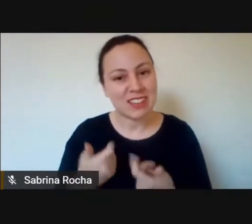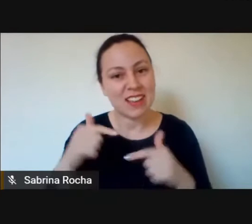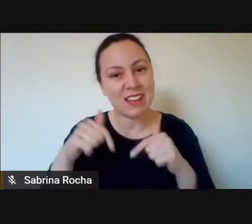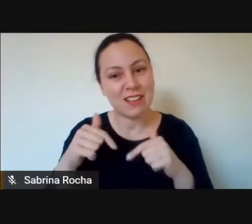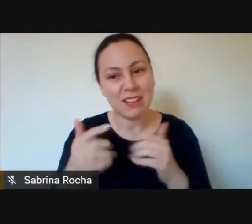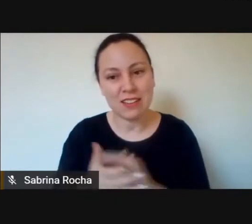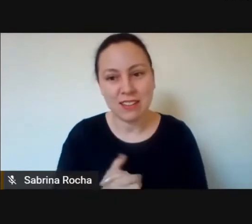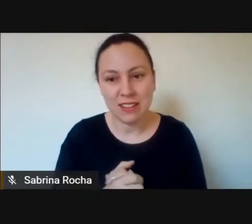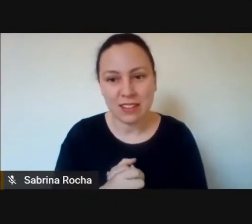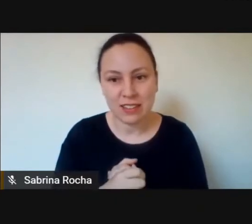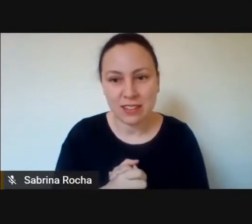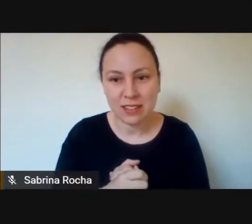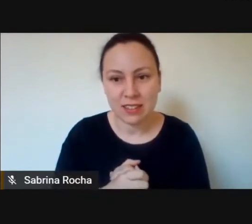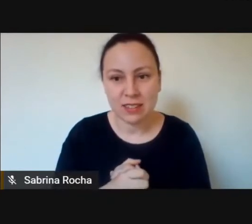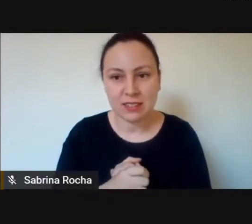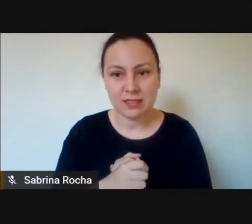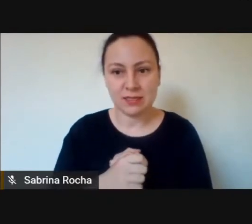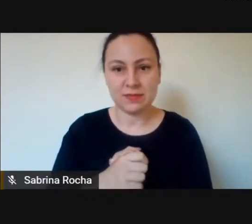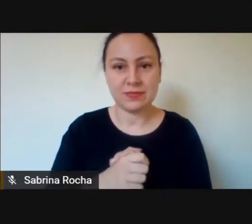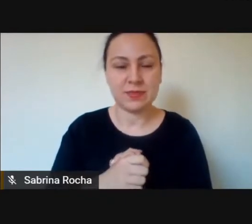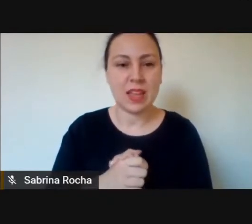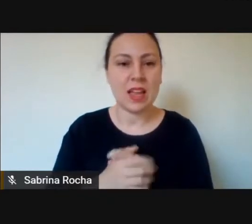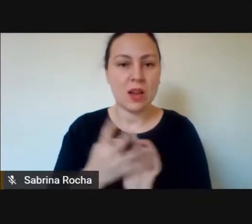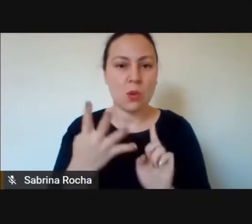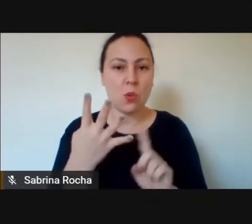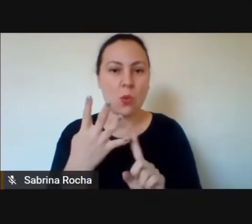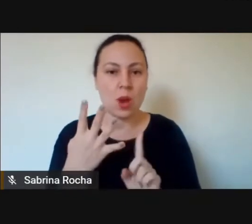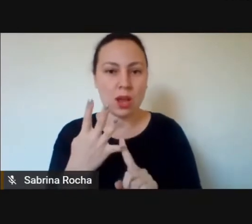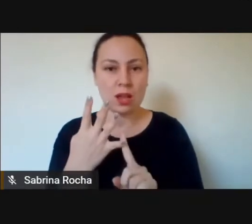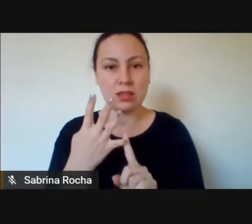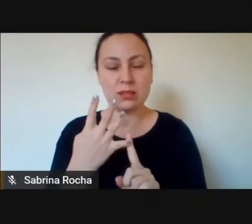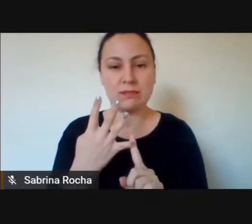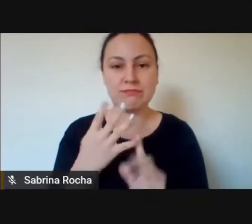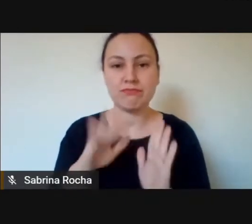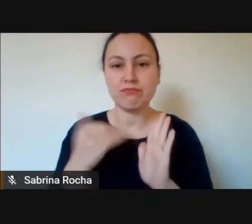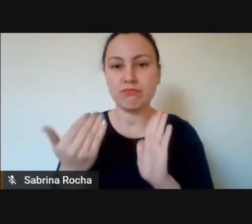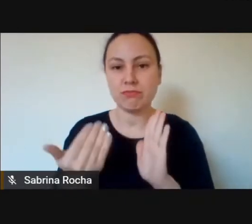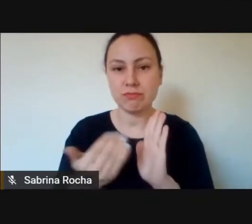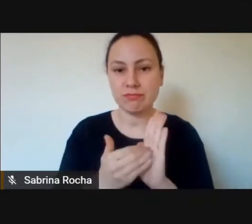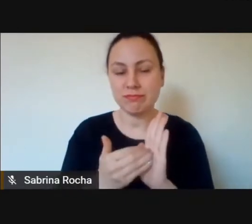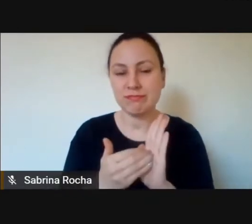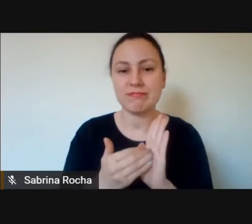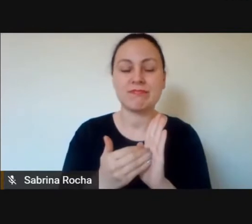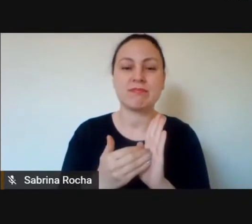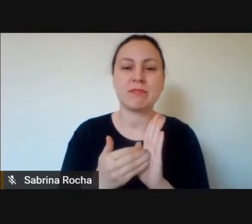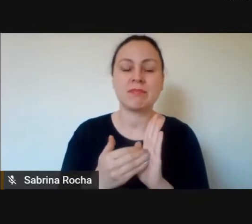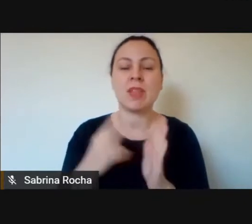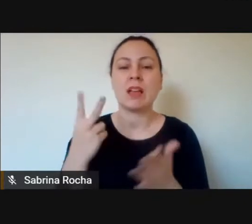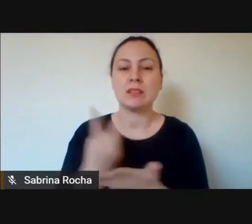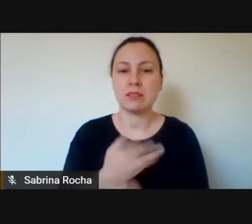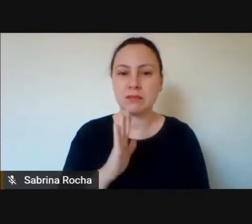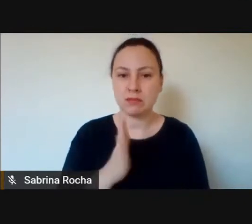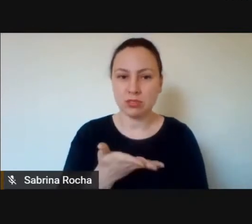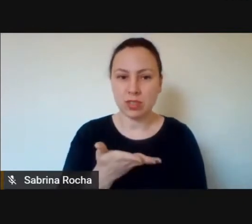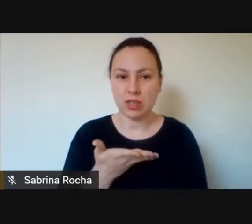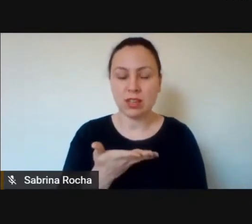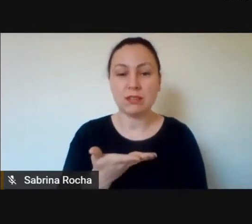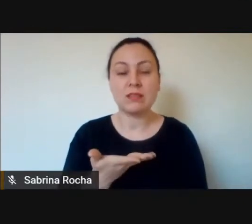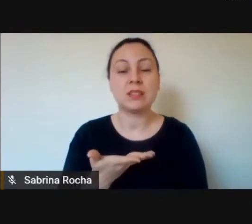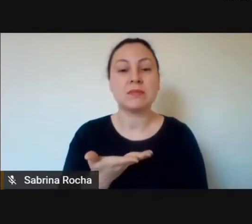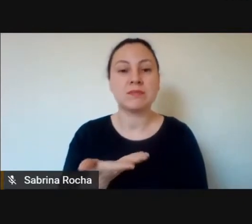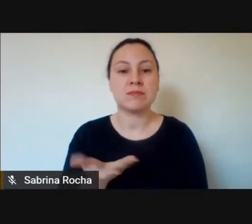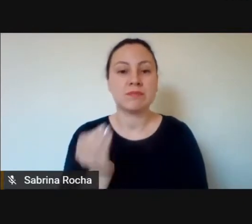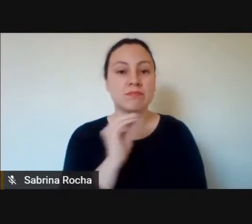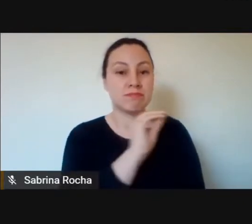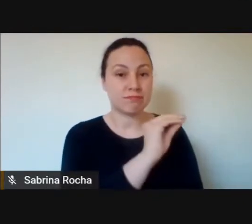né, essa é a quarta mesa. E todas essas conversas que já aconteceram aqui na programação do webinário, elas